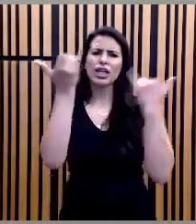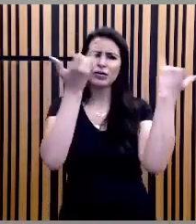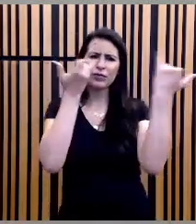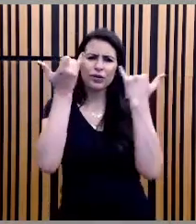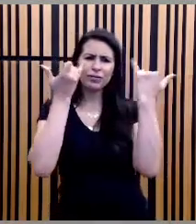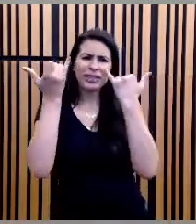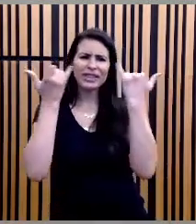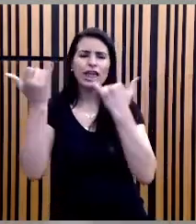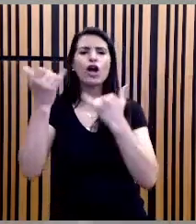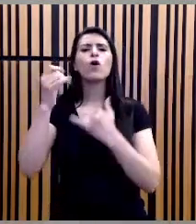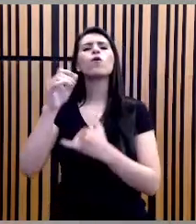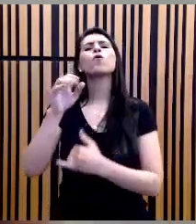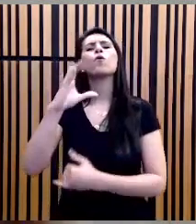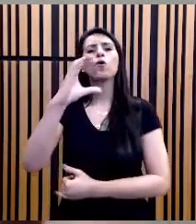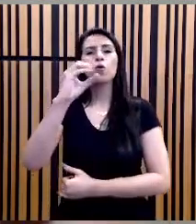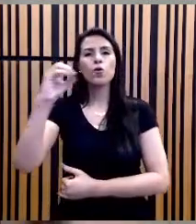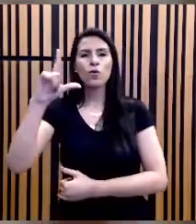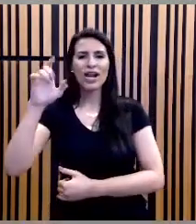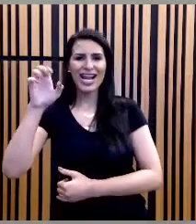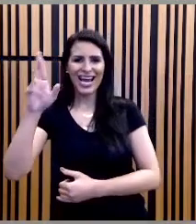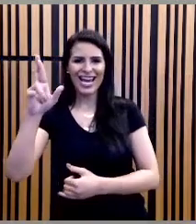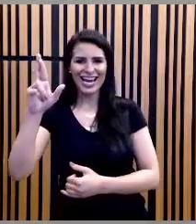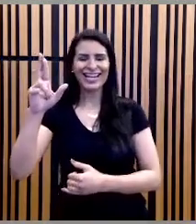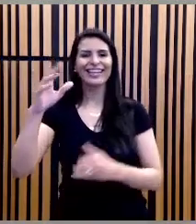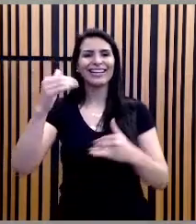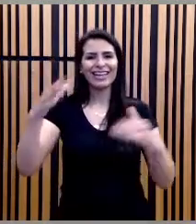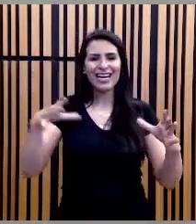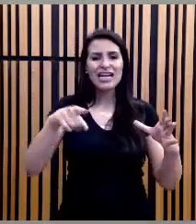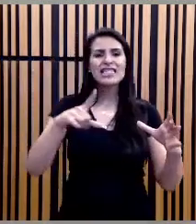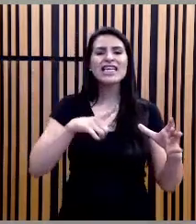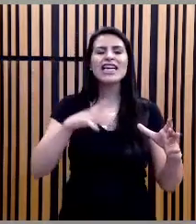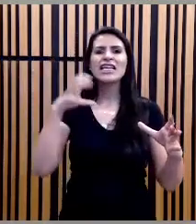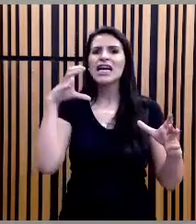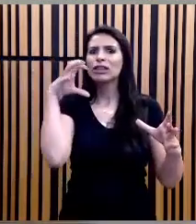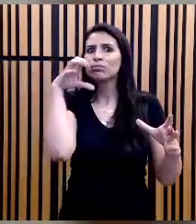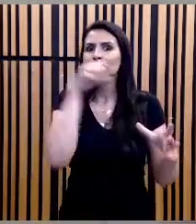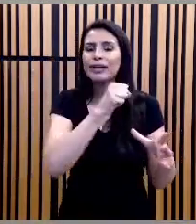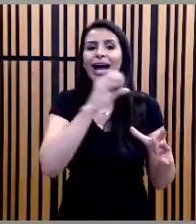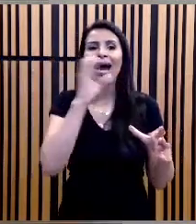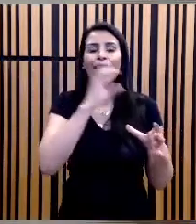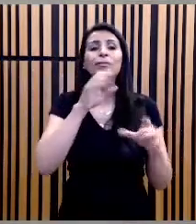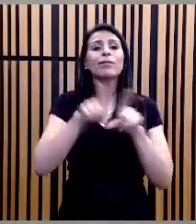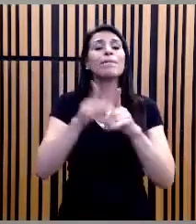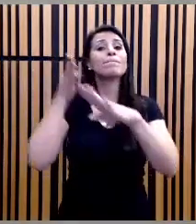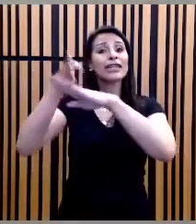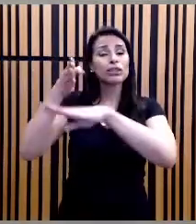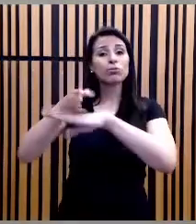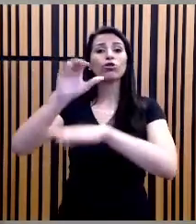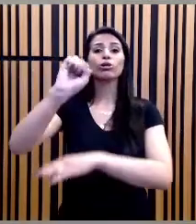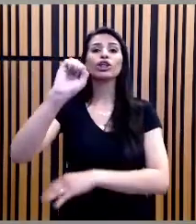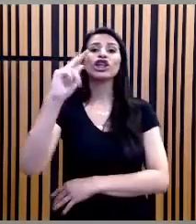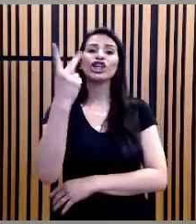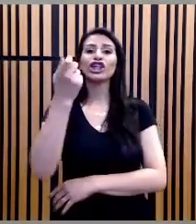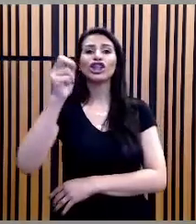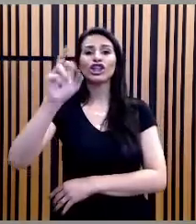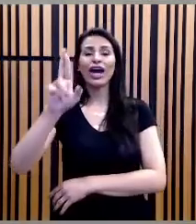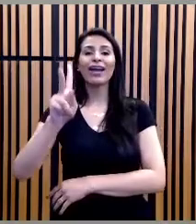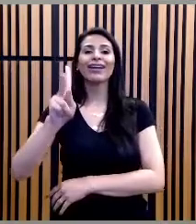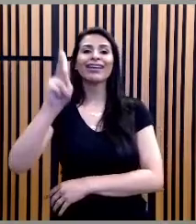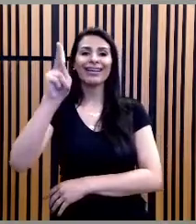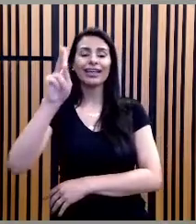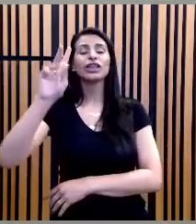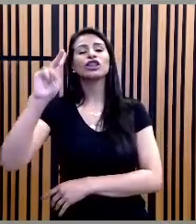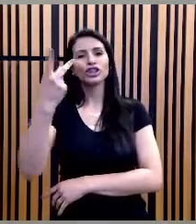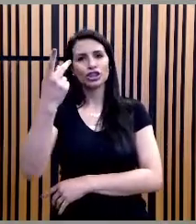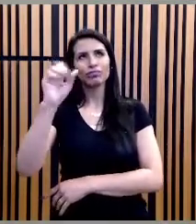gela bebida em 2 minutos, participou do Shark Tank. Daqui a pouco alguém já ouviu falar aí de alguma coisa